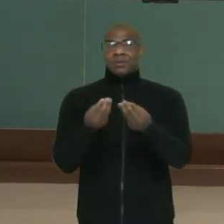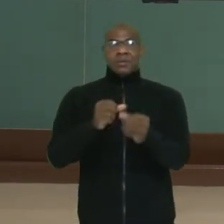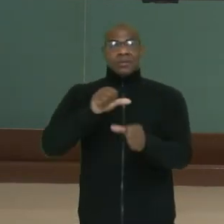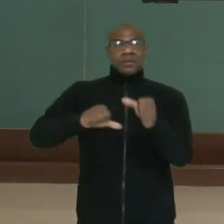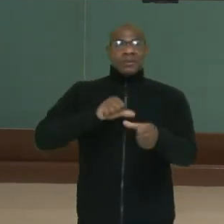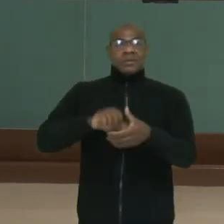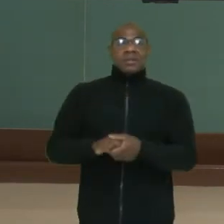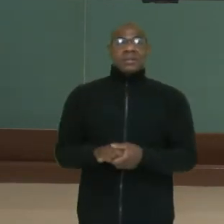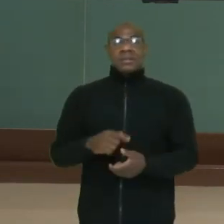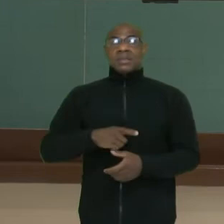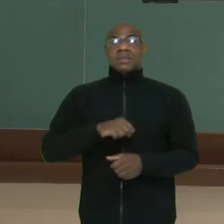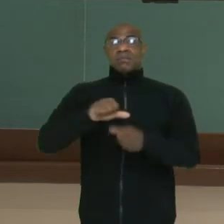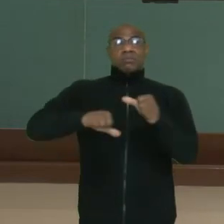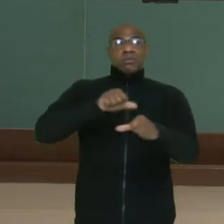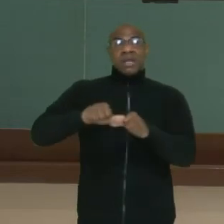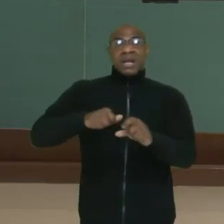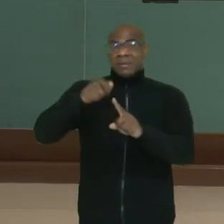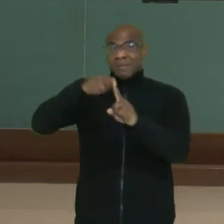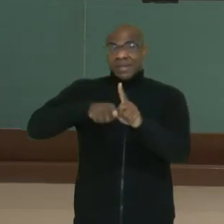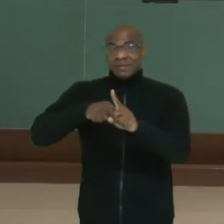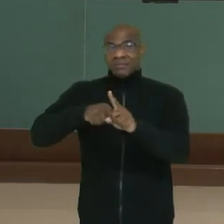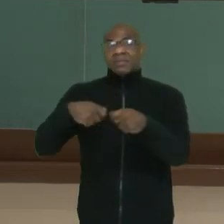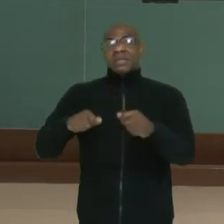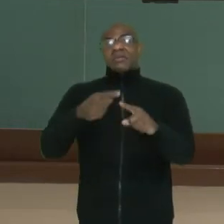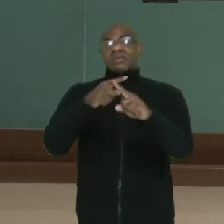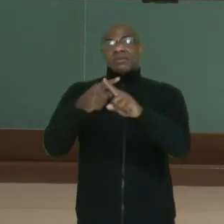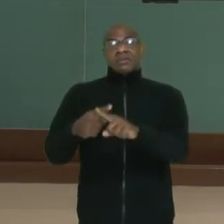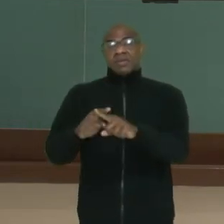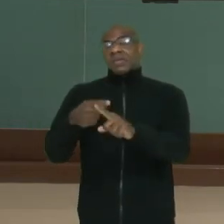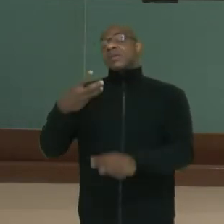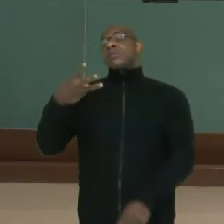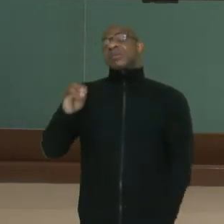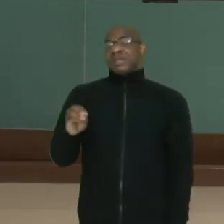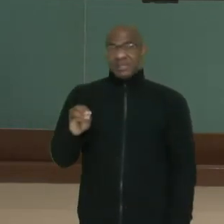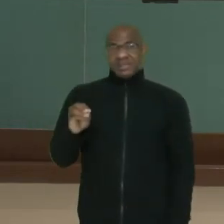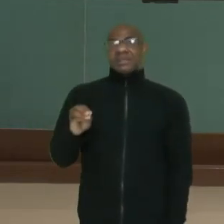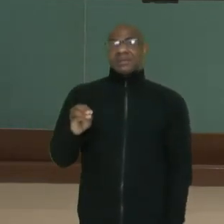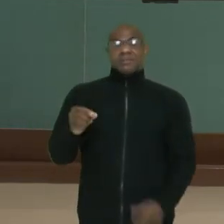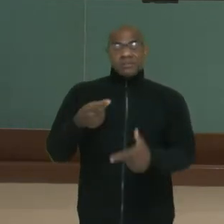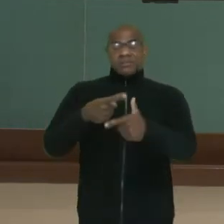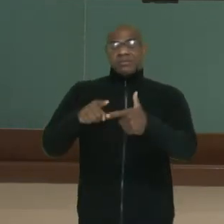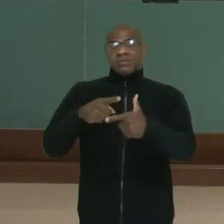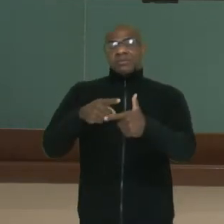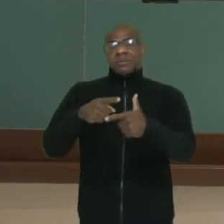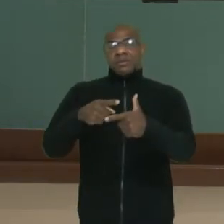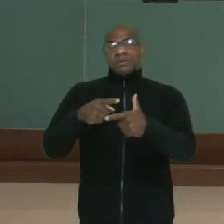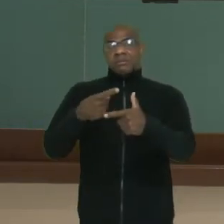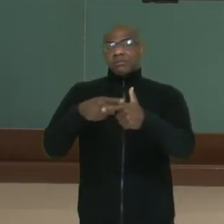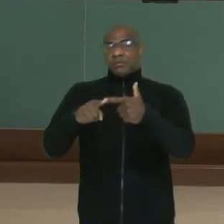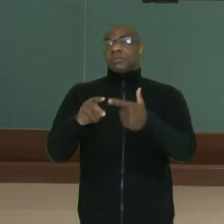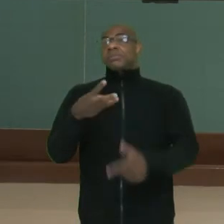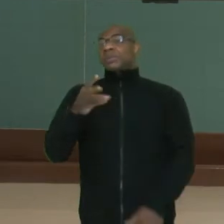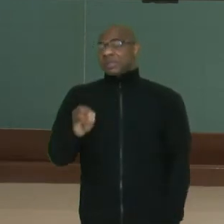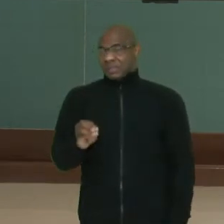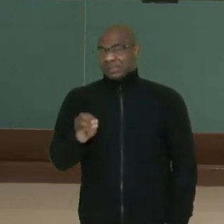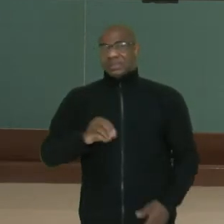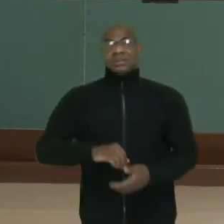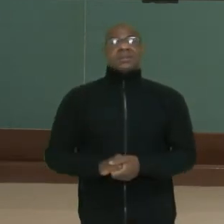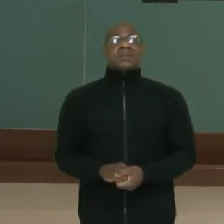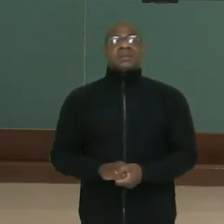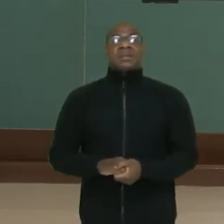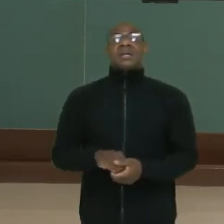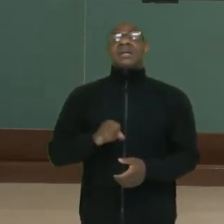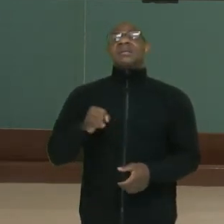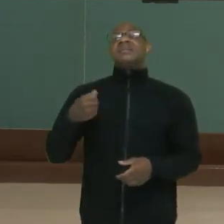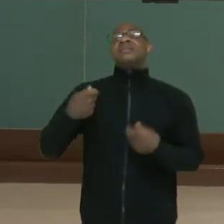em meses, gente, aí você dividiria por 30, ok? Por 12, no caso do ano, 12 meses. Se